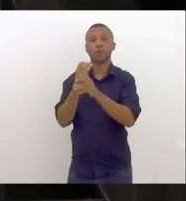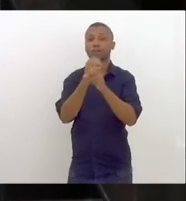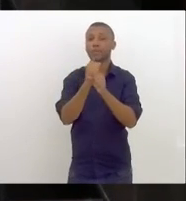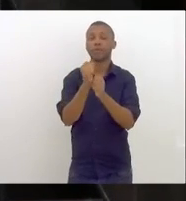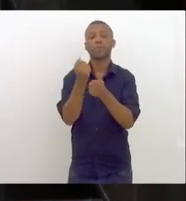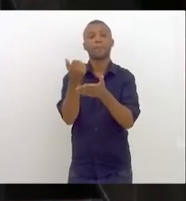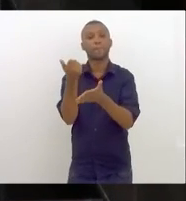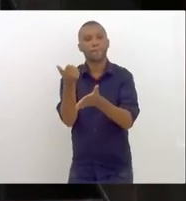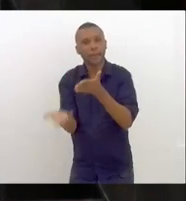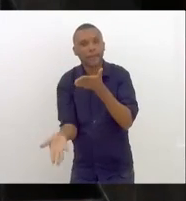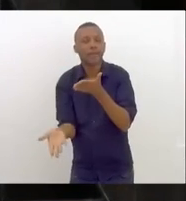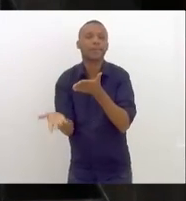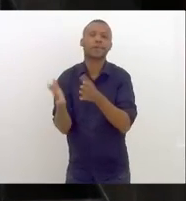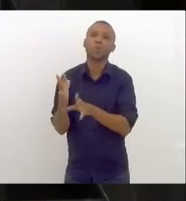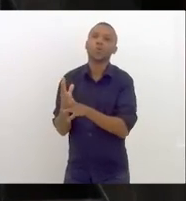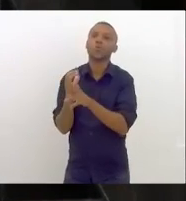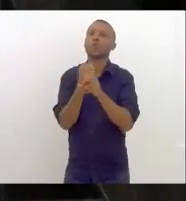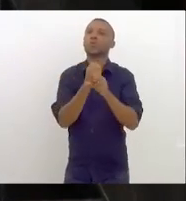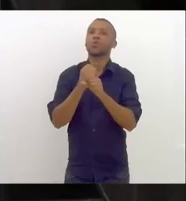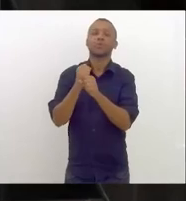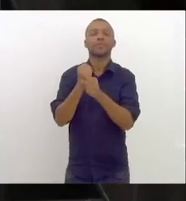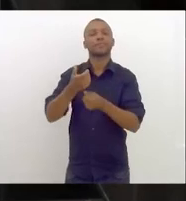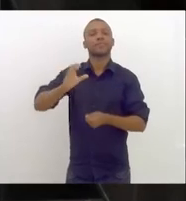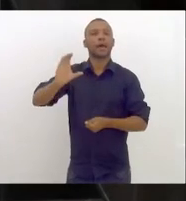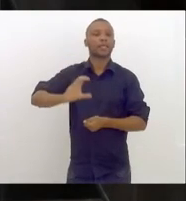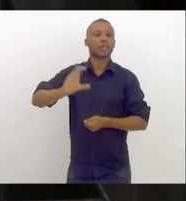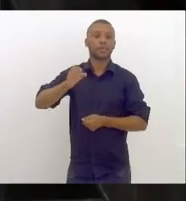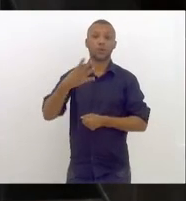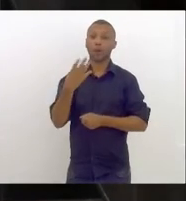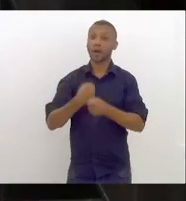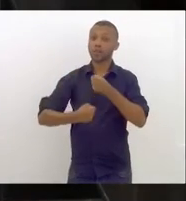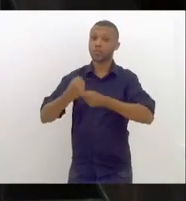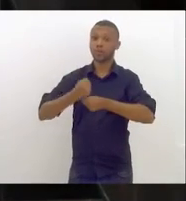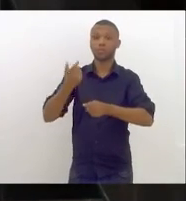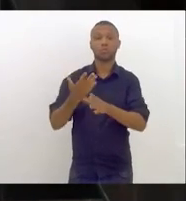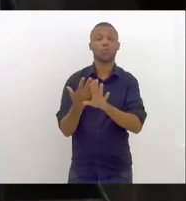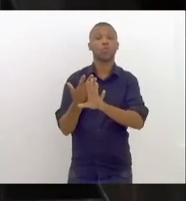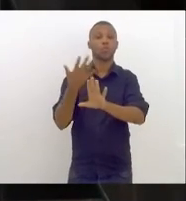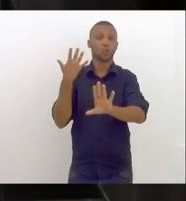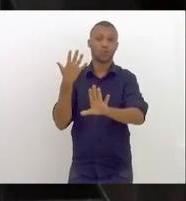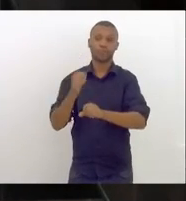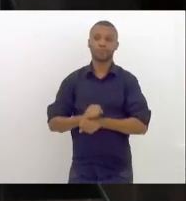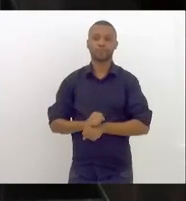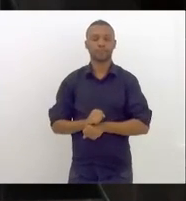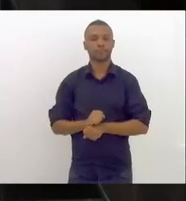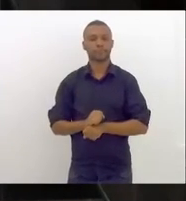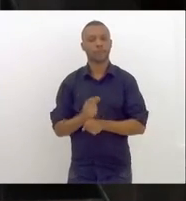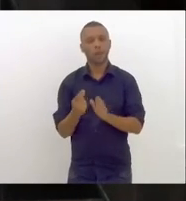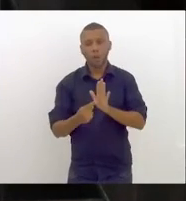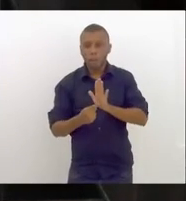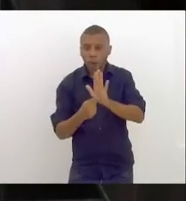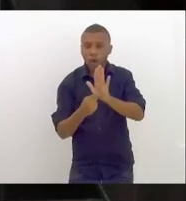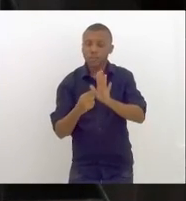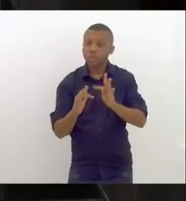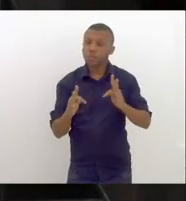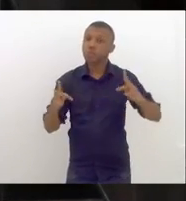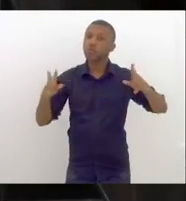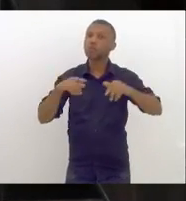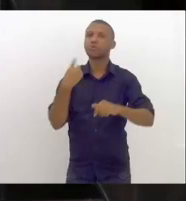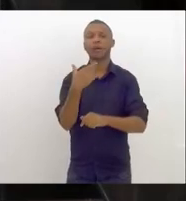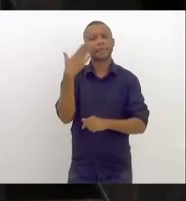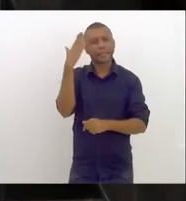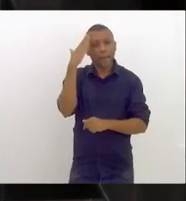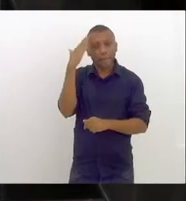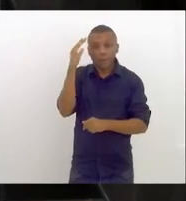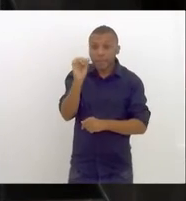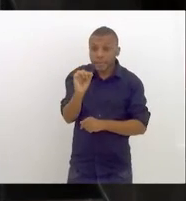orçamentária da ciência nos últimos 4 anos então eu faço esse destaque porque todos nós sabemos que é